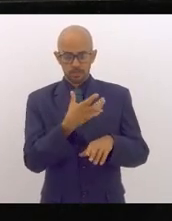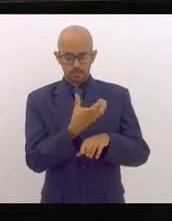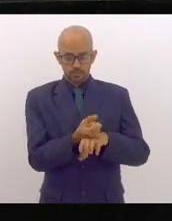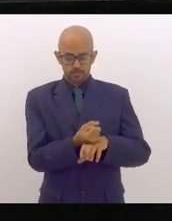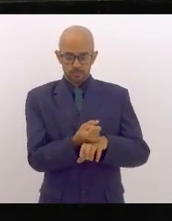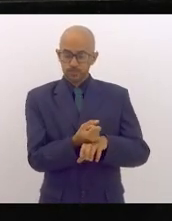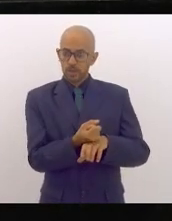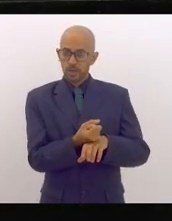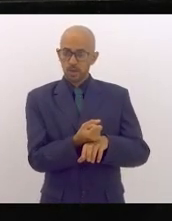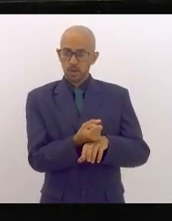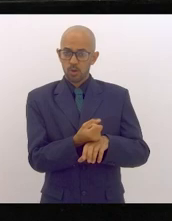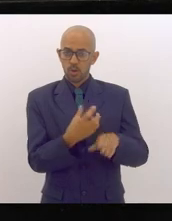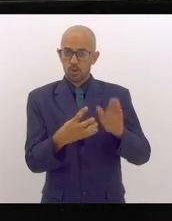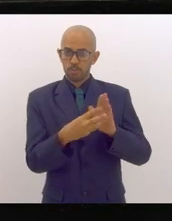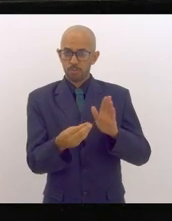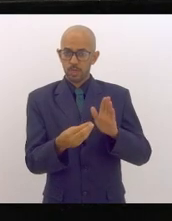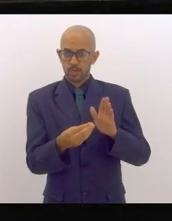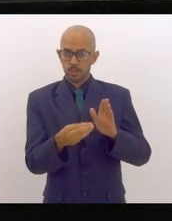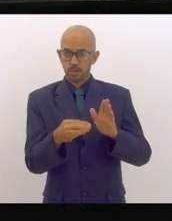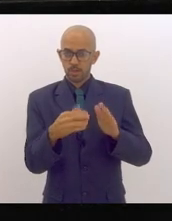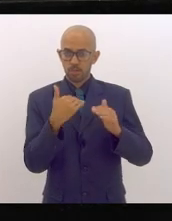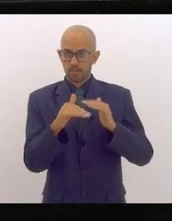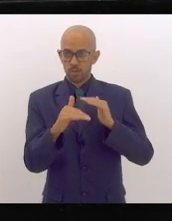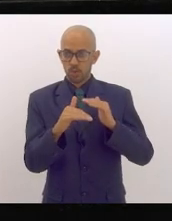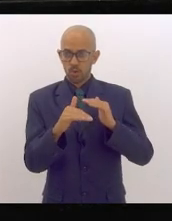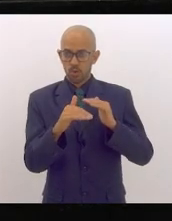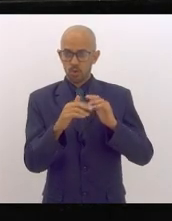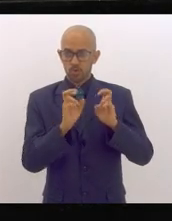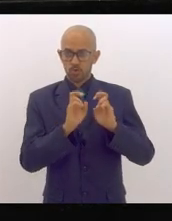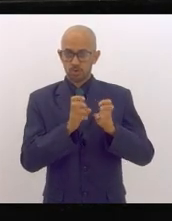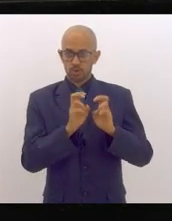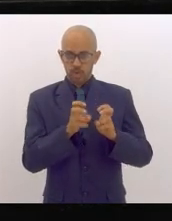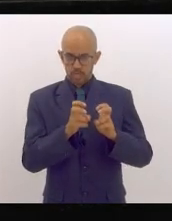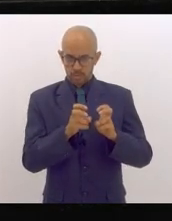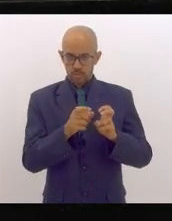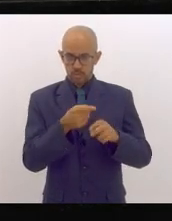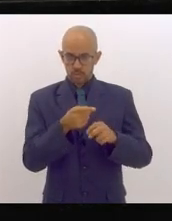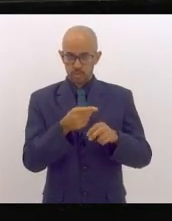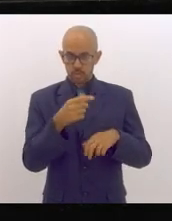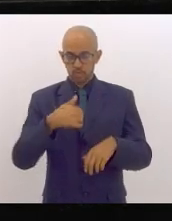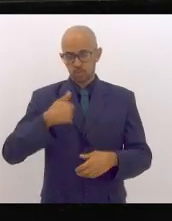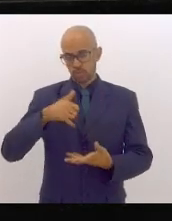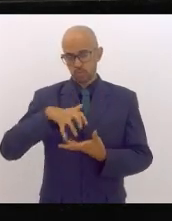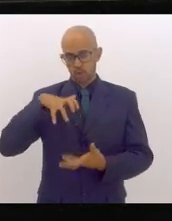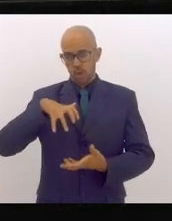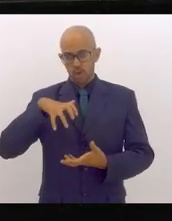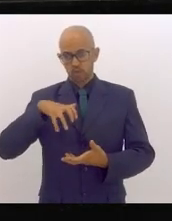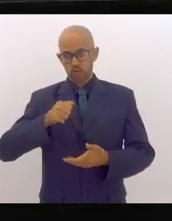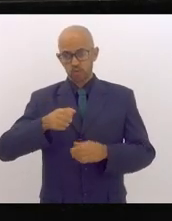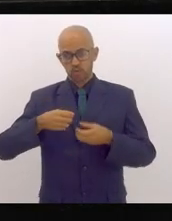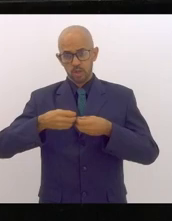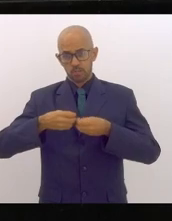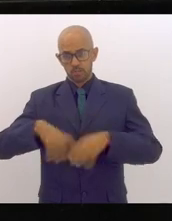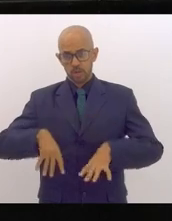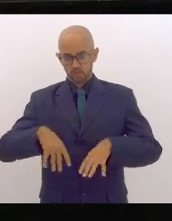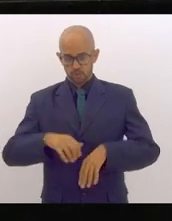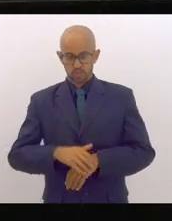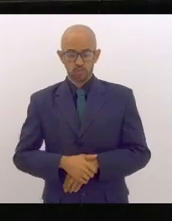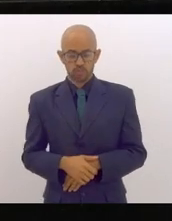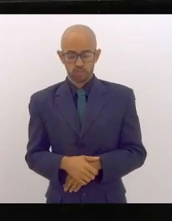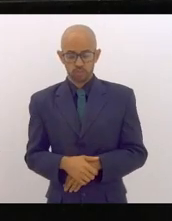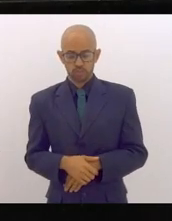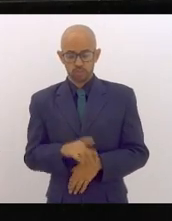chupa-cabra, no metrô, dentro dos trens, e as pessoas de mais idade, elas estão sendo lesadas, e estão sendo lesadas e muito. E